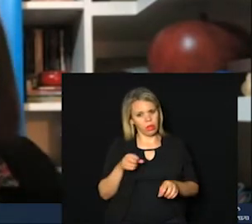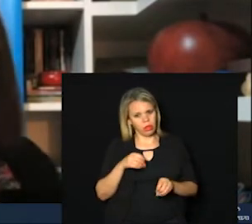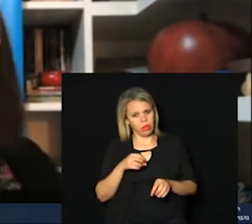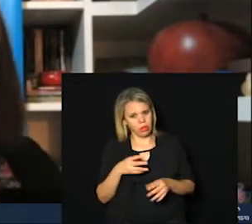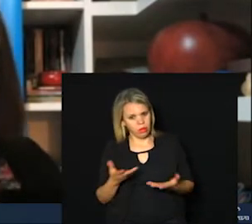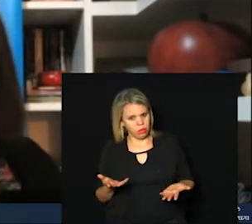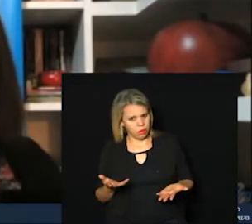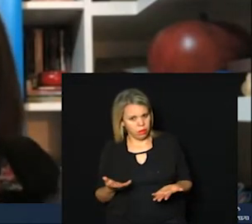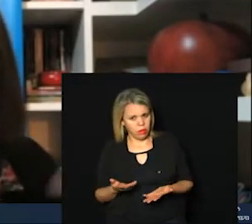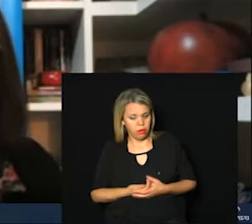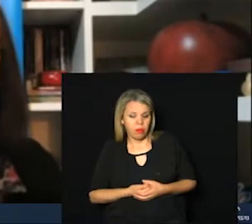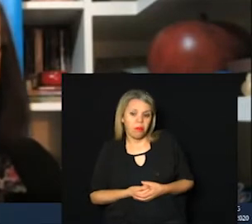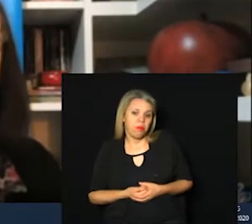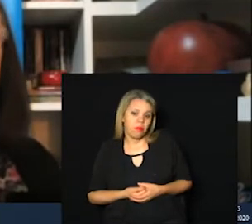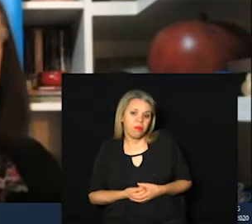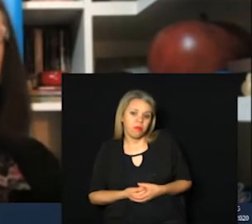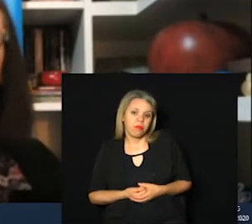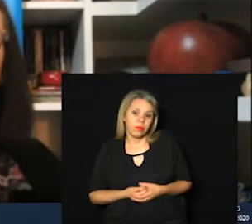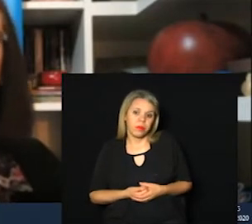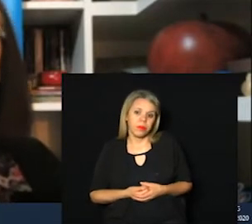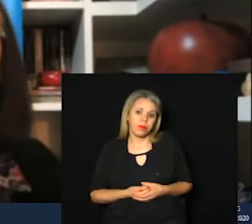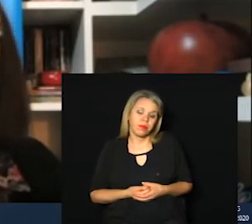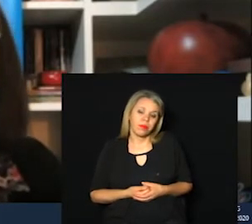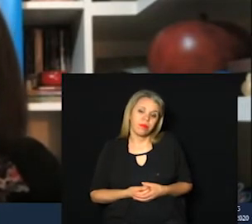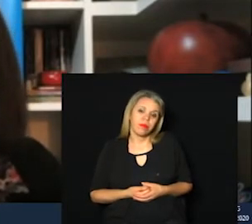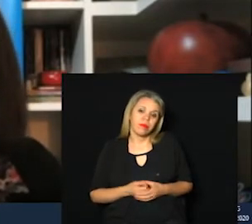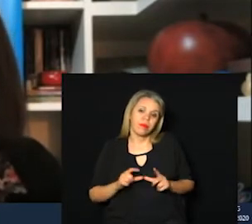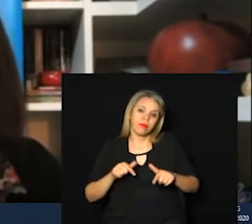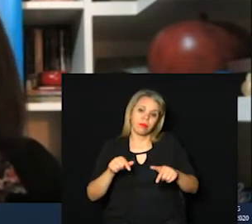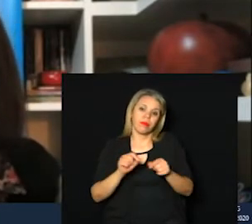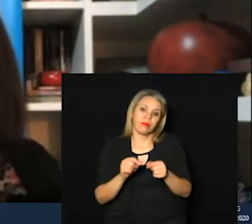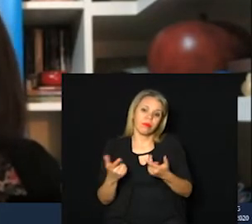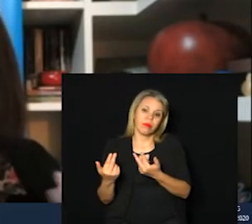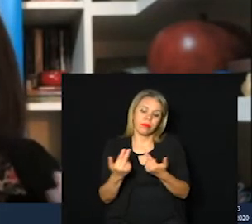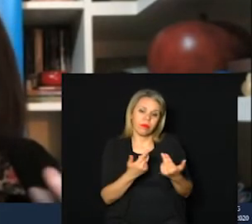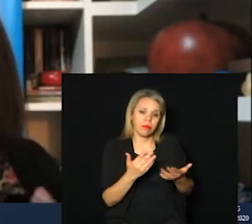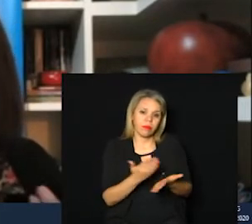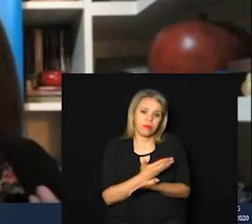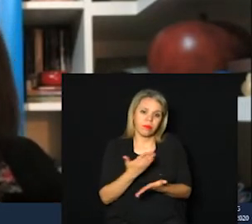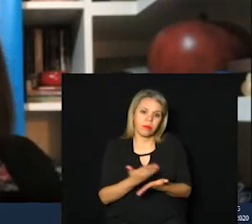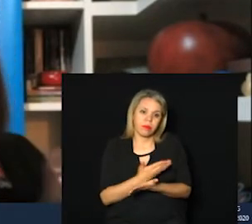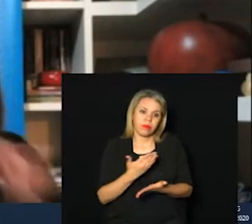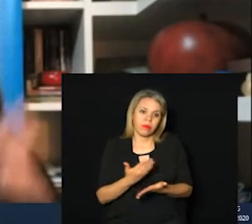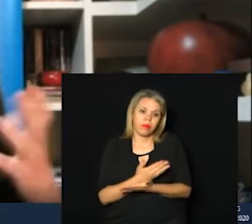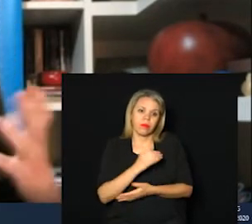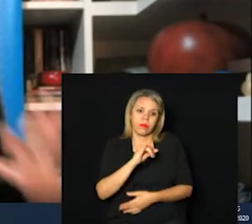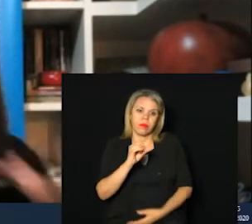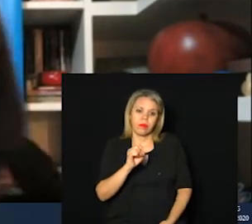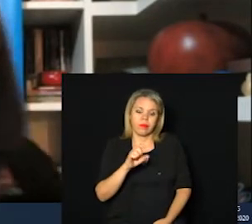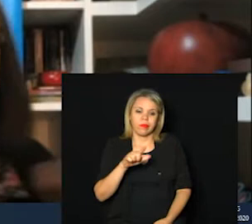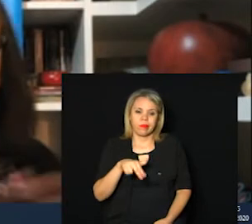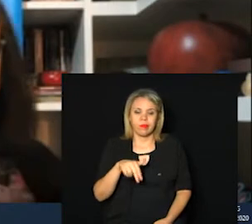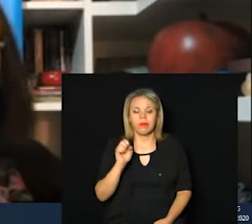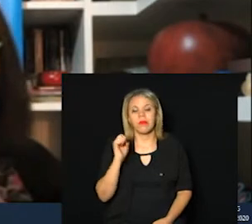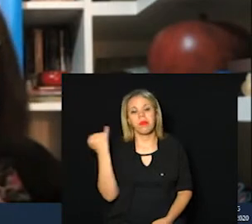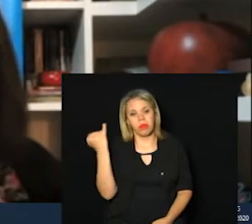pode ser ensinada. E, por isso, iniciativas como a do livro da Jocelyn são tão